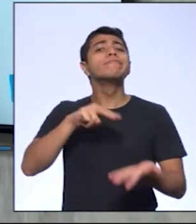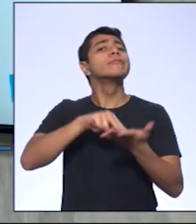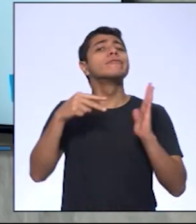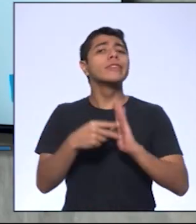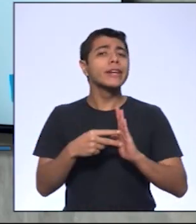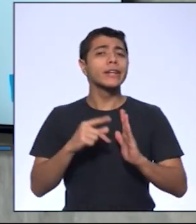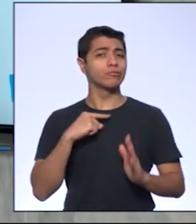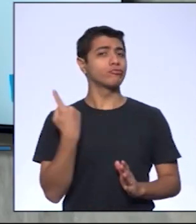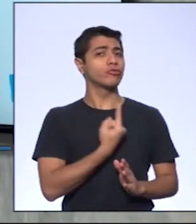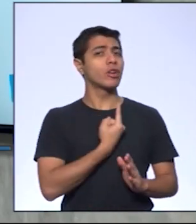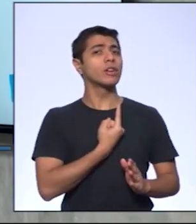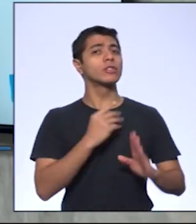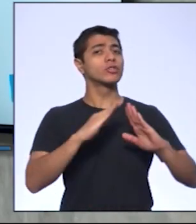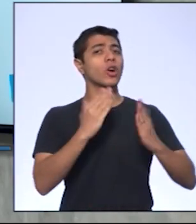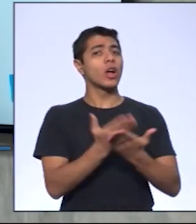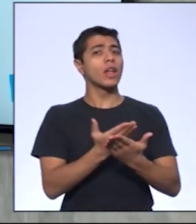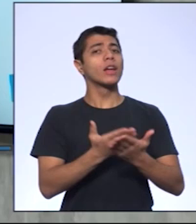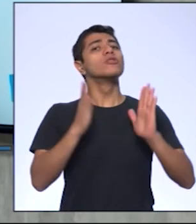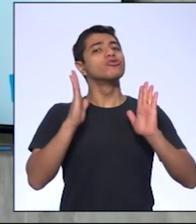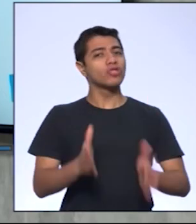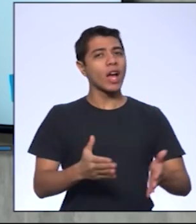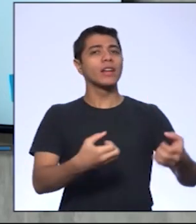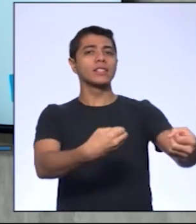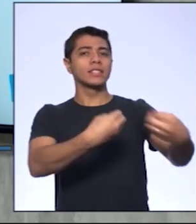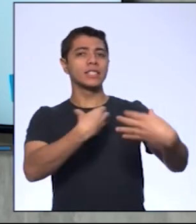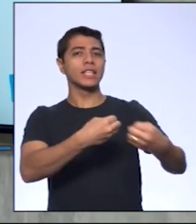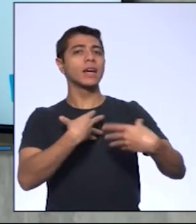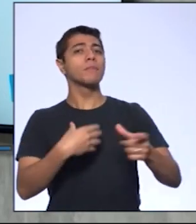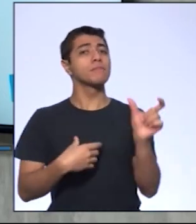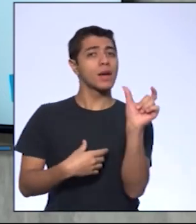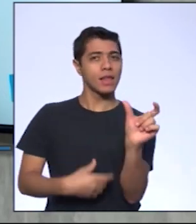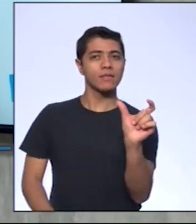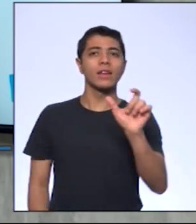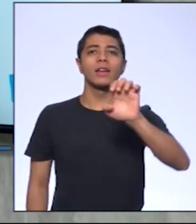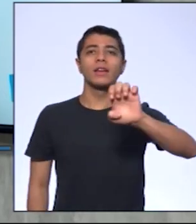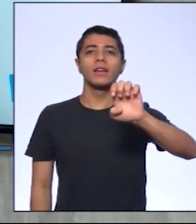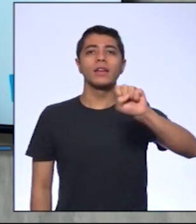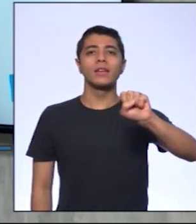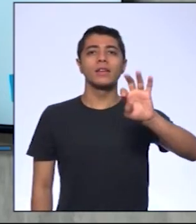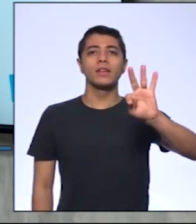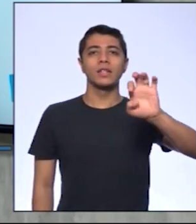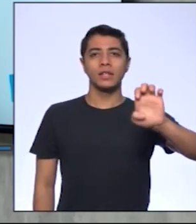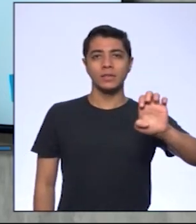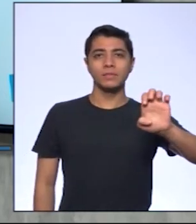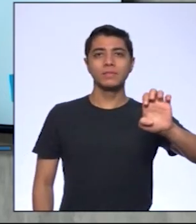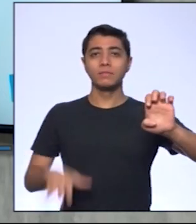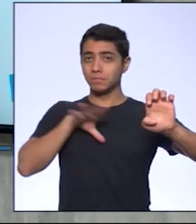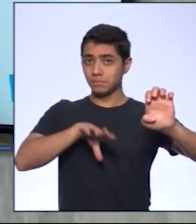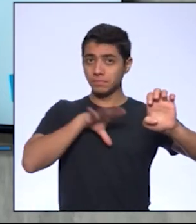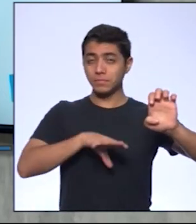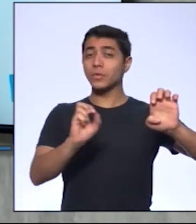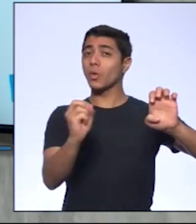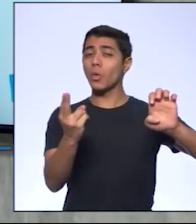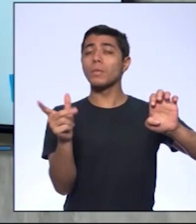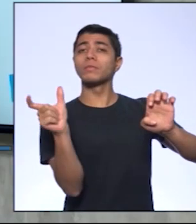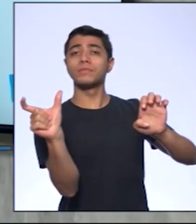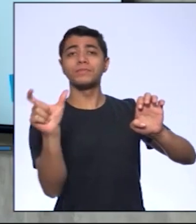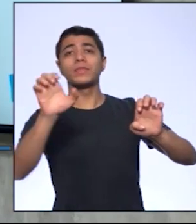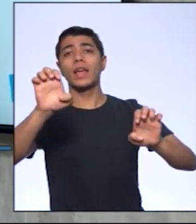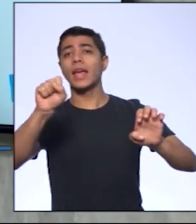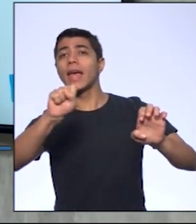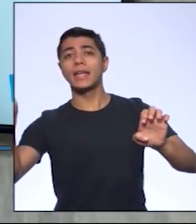escolar, já teve aula sobre o uso do este e do esse, certo? Agora eu pergunto a